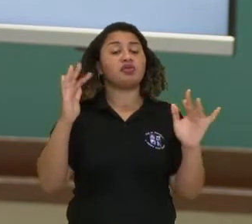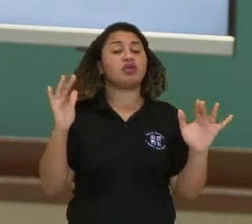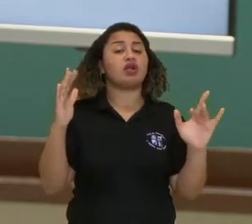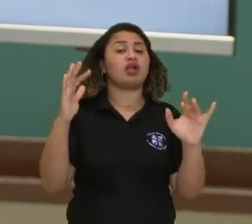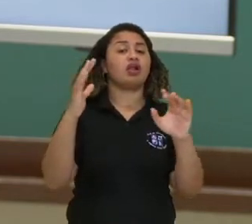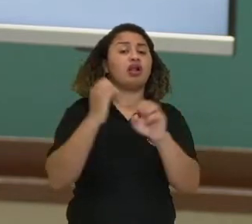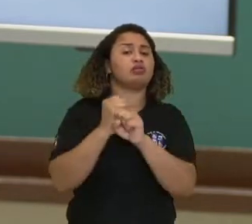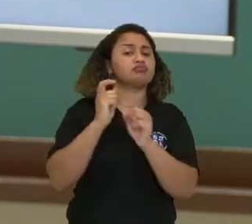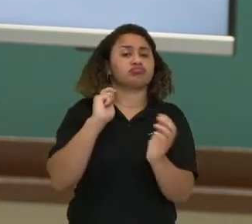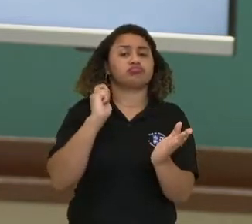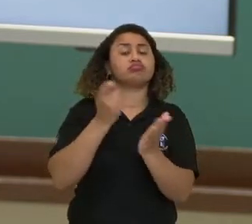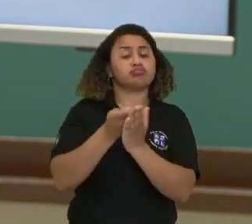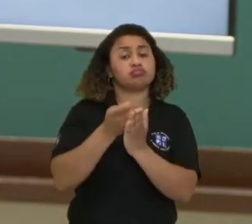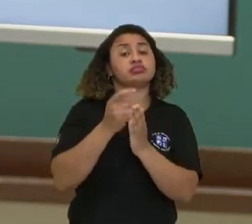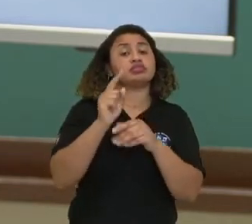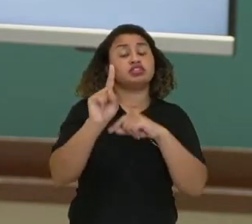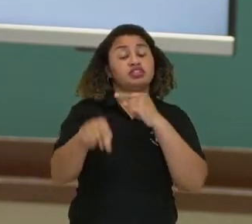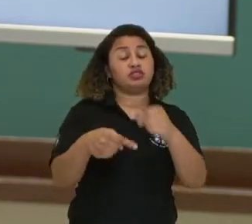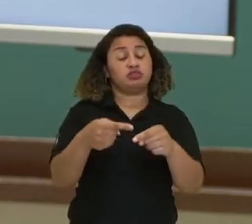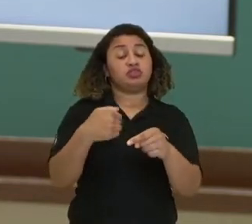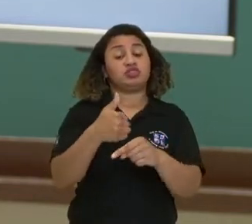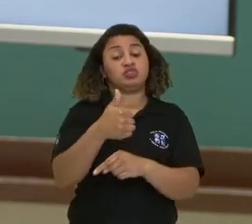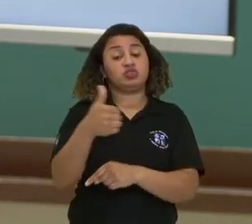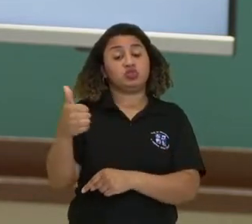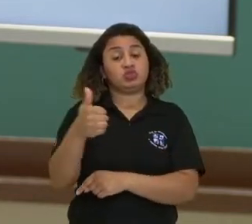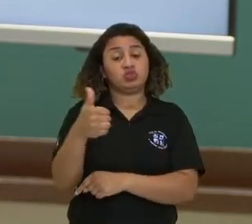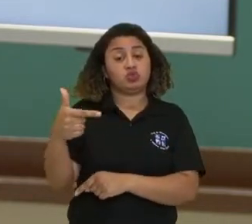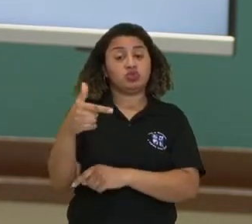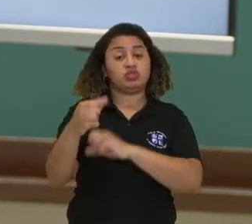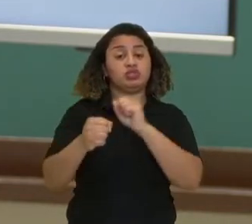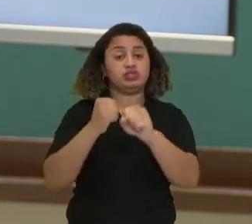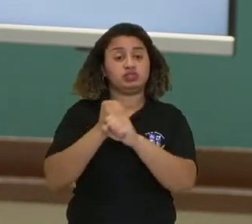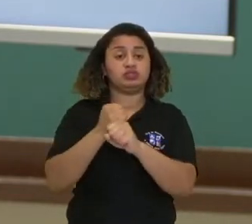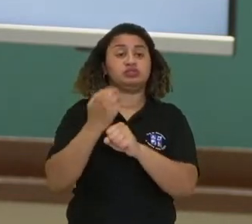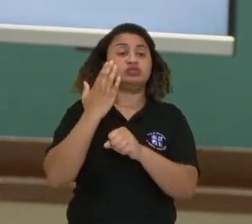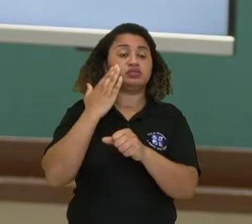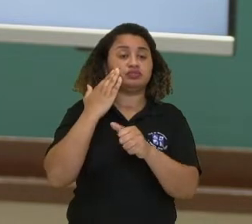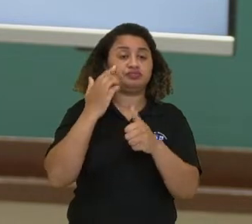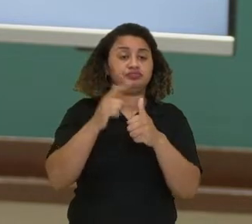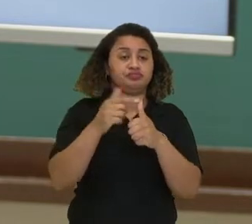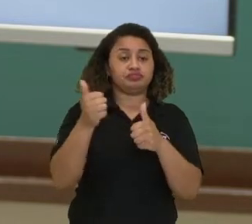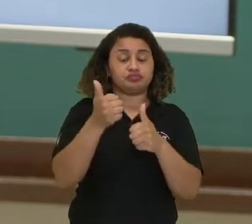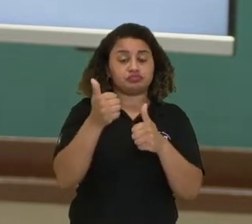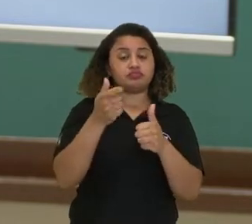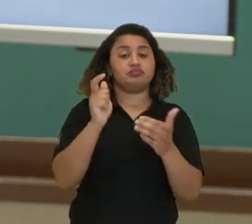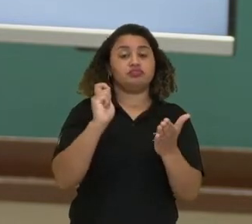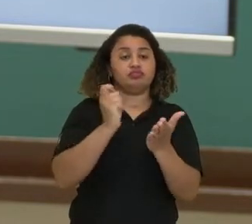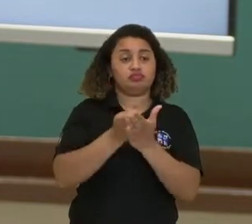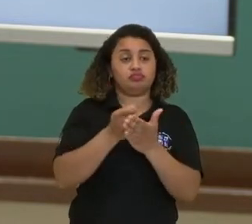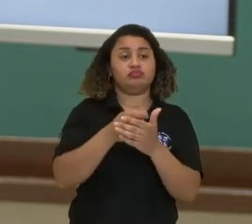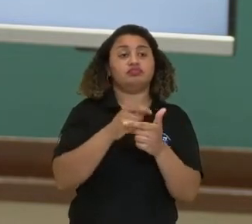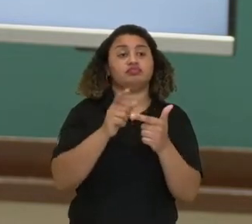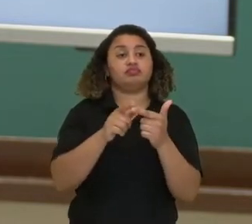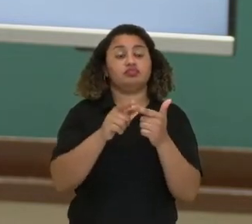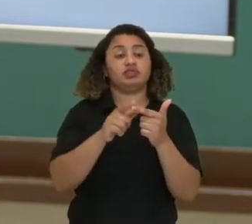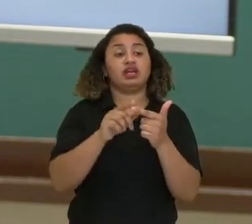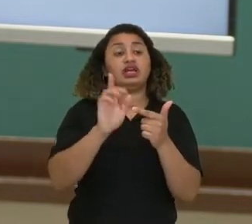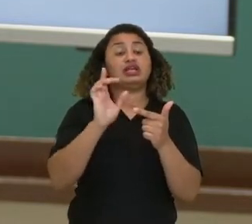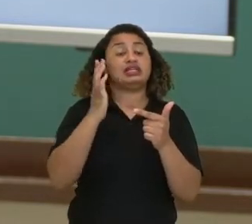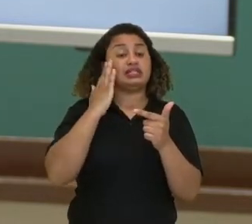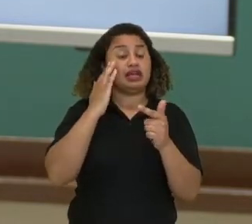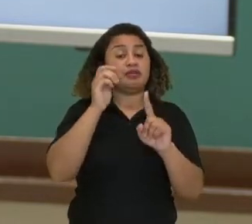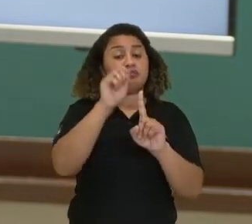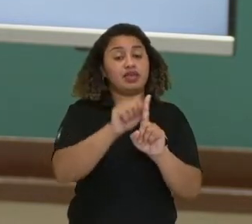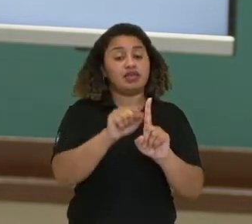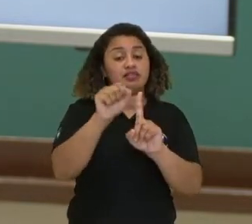vai ser pago ao final desses 12 anos. Conhecemos a primeira parcela, sei que a cada